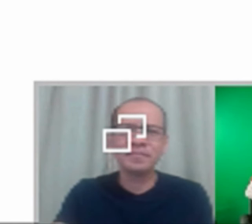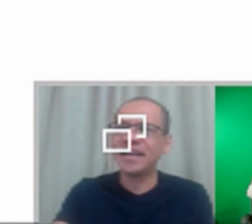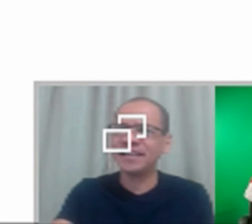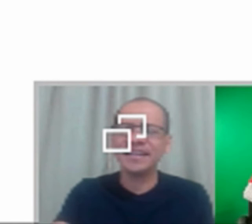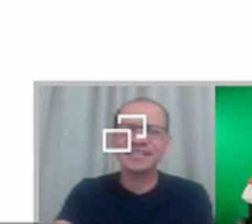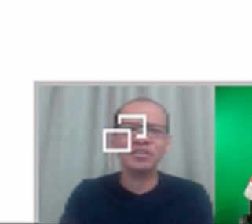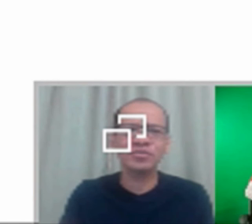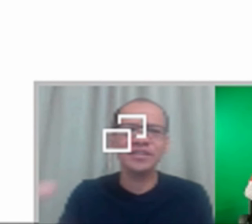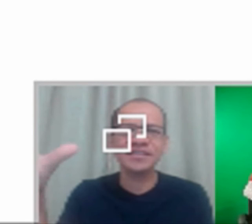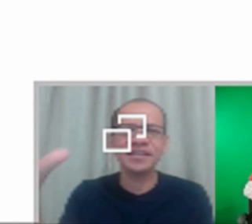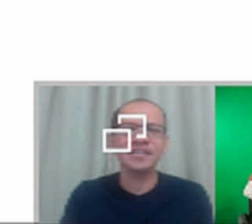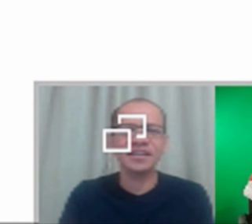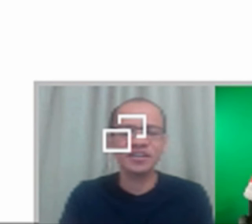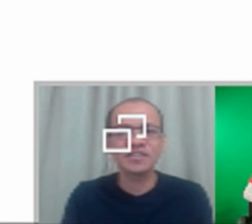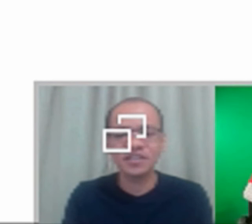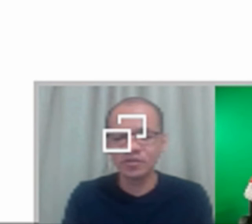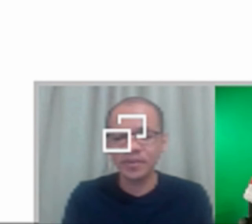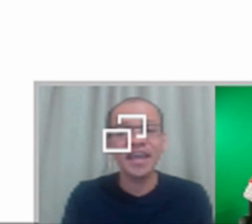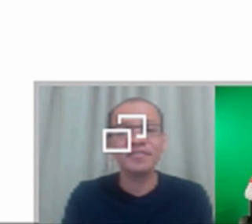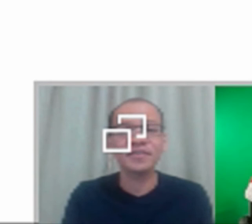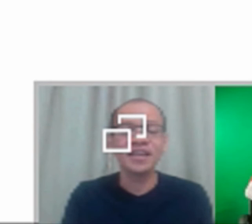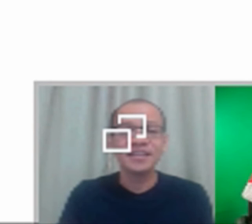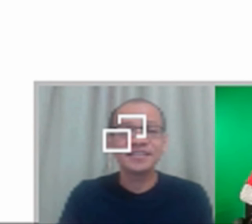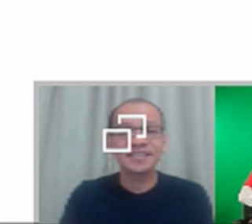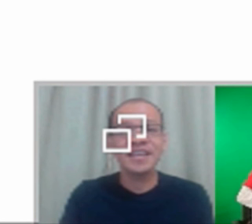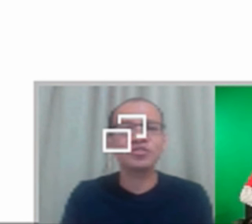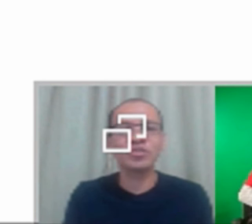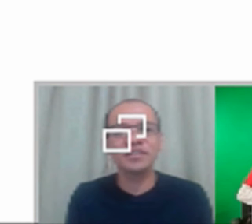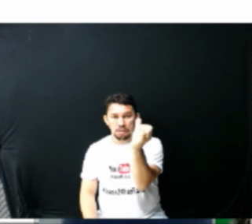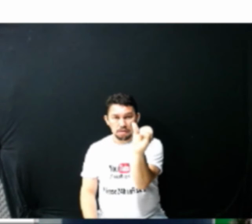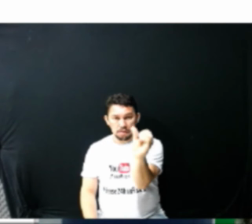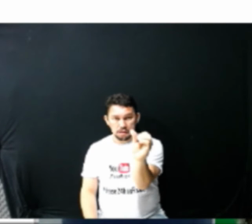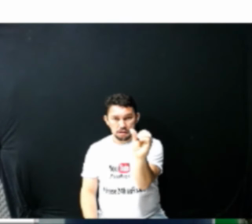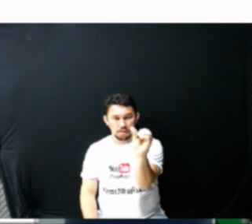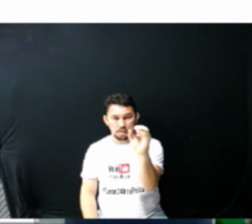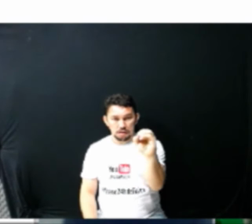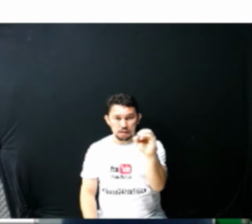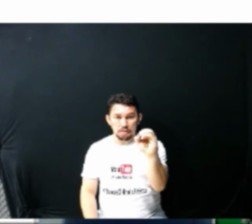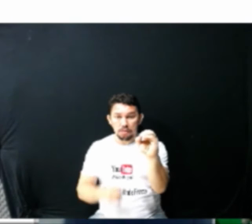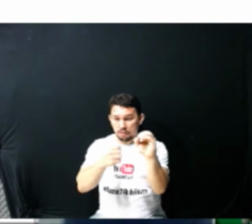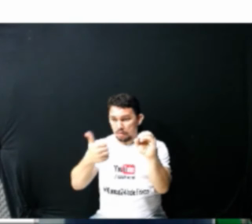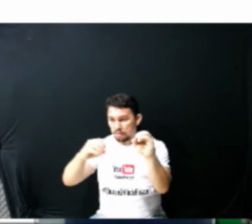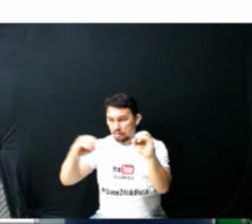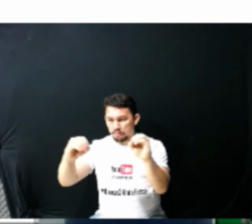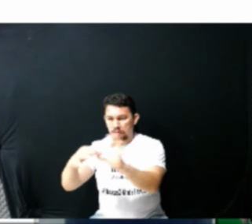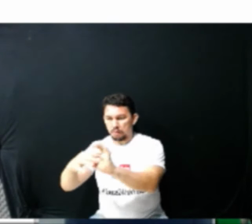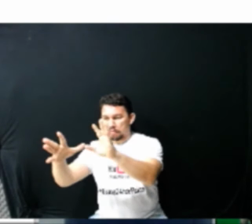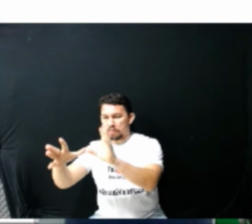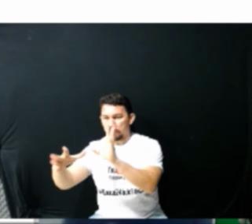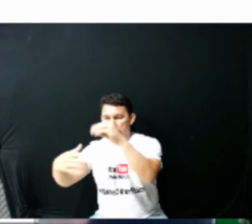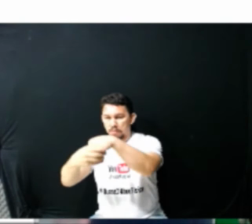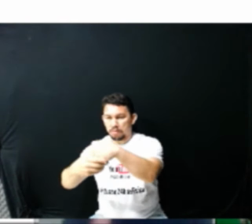E das 160 questões que tem no PDF, 100 questões estão disponíveis no aplicativo